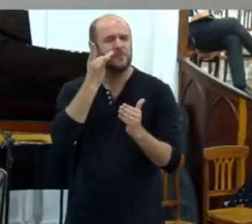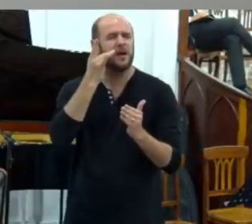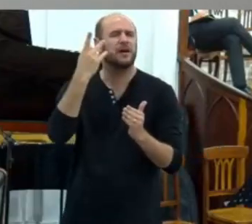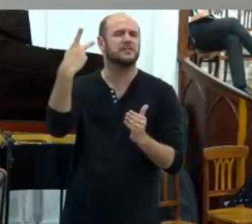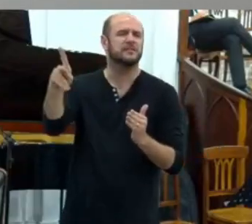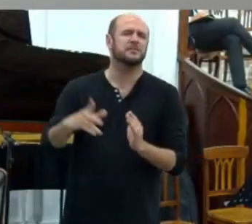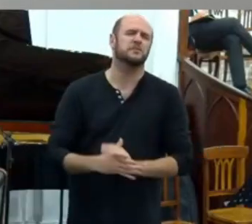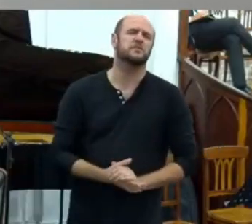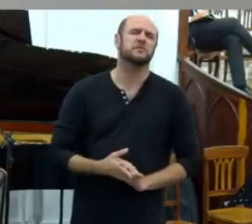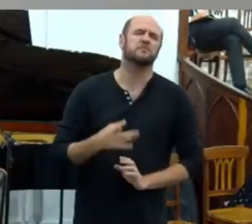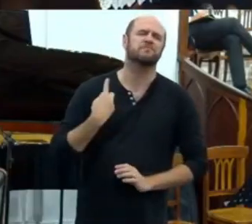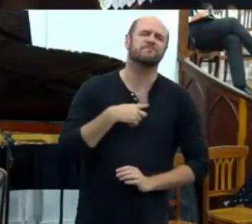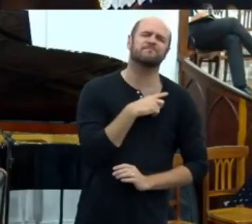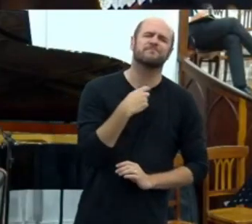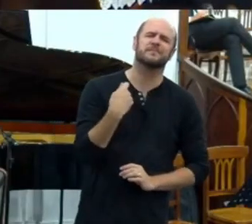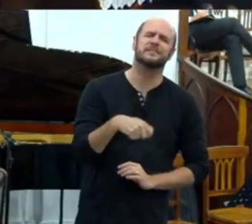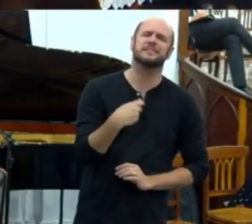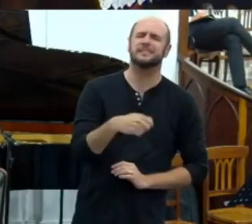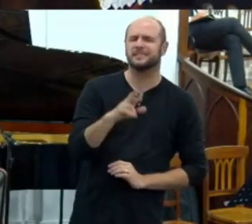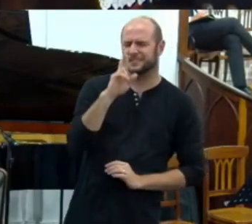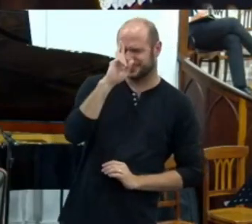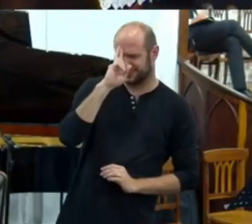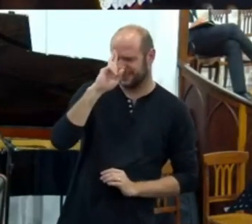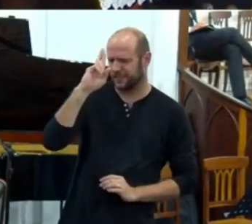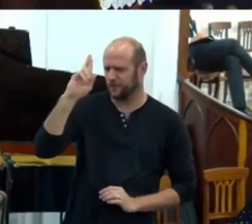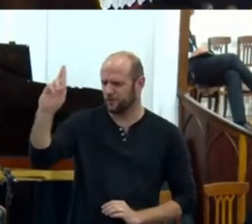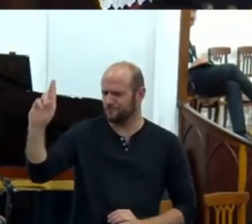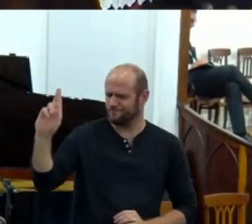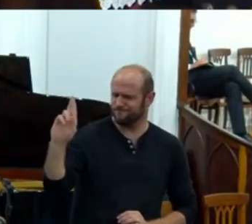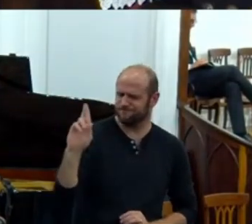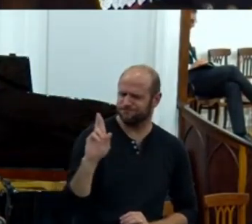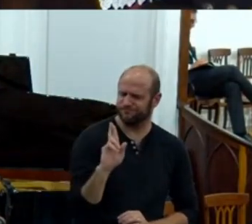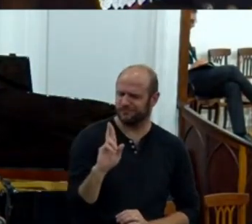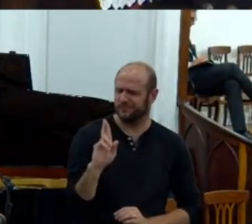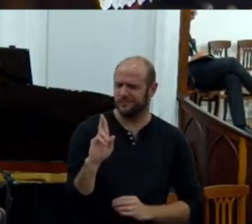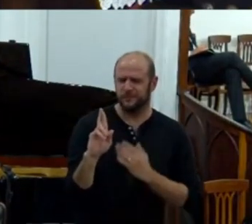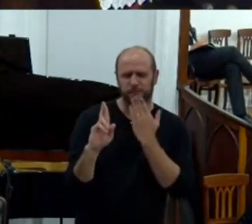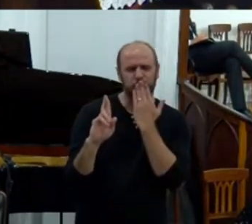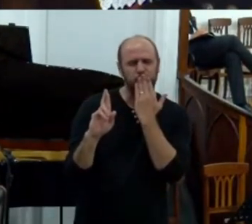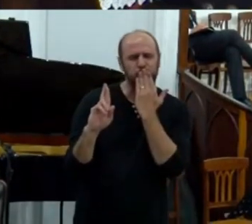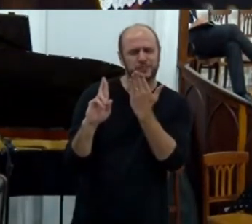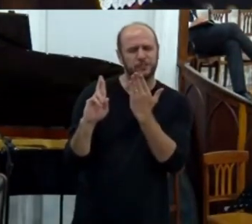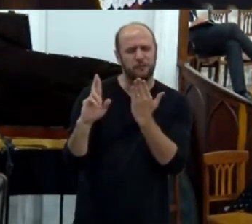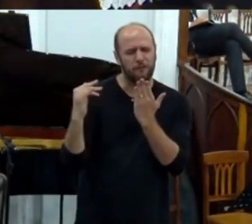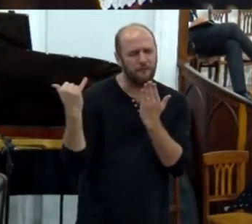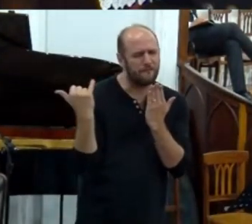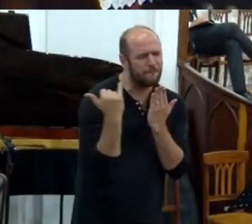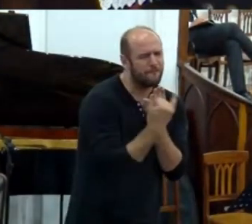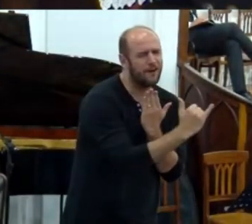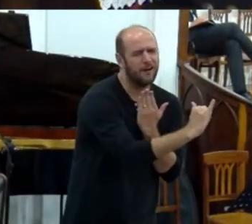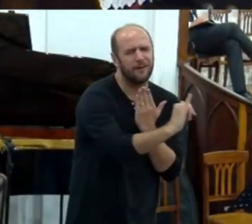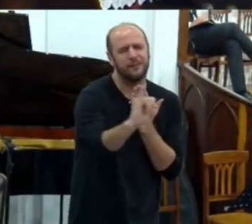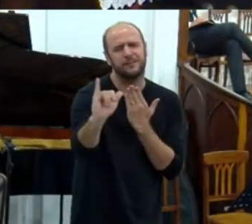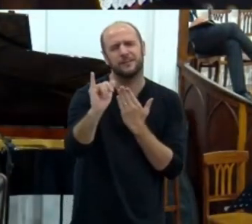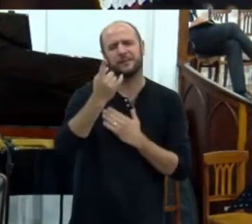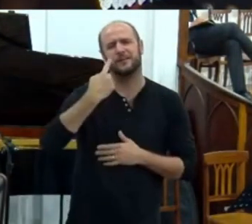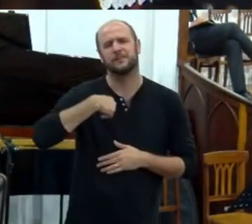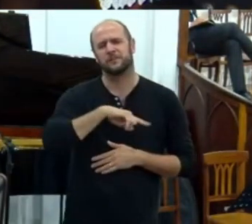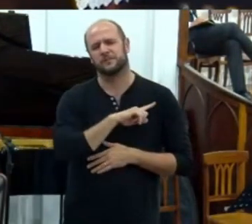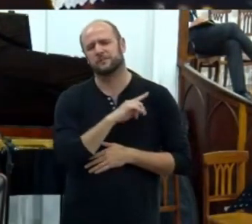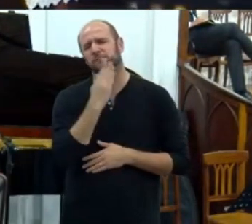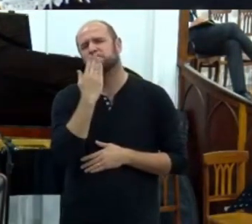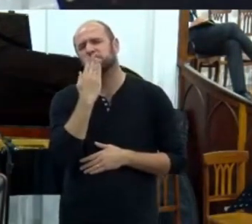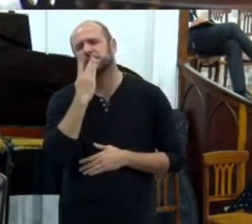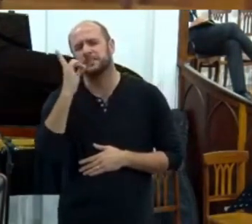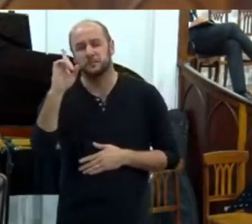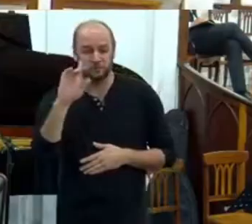Nós precisamos do Senhor. Te pedimos que o Senhor fale conosco. Te pedimos que o Senhor Deus